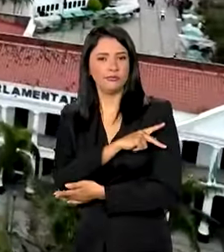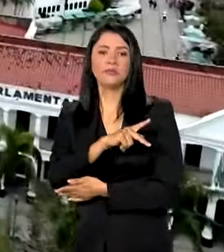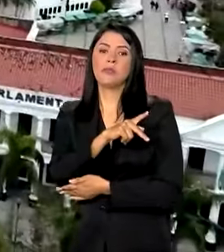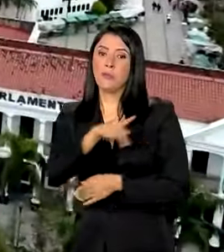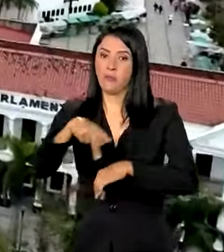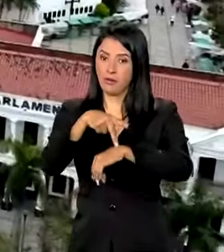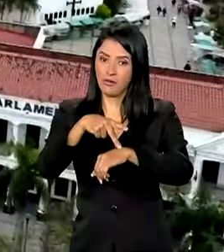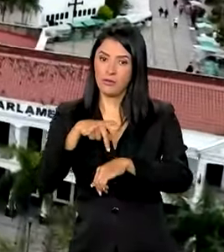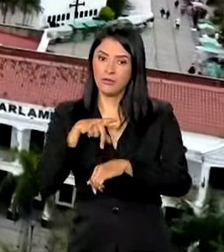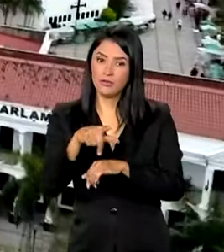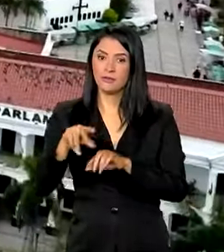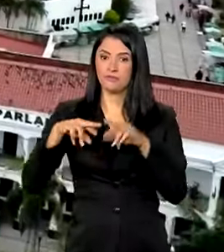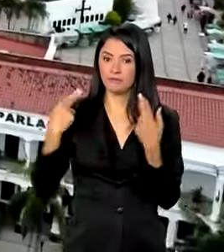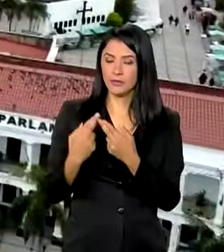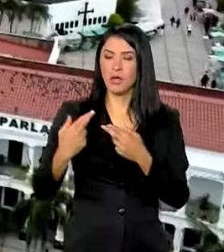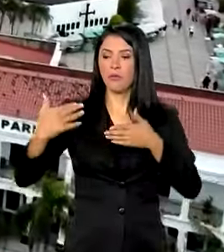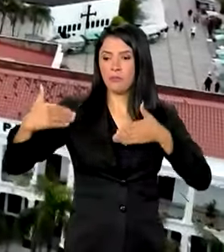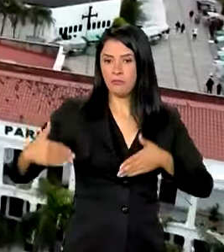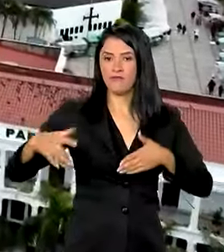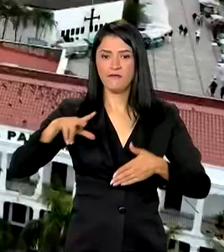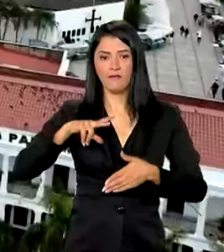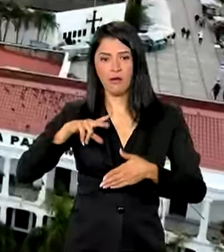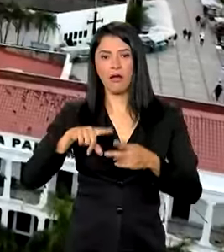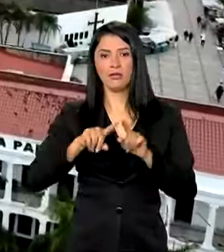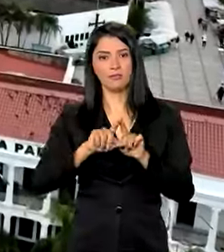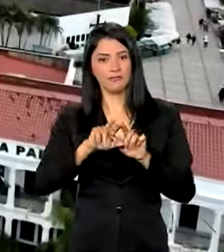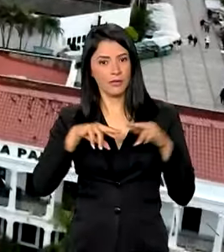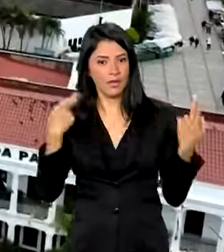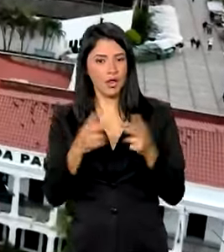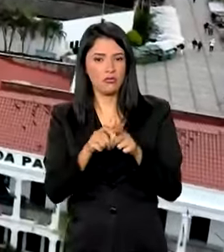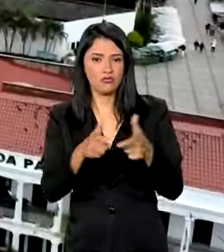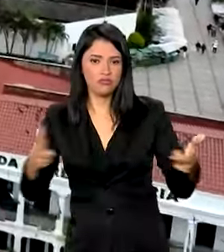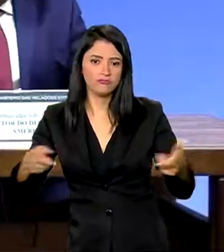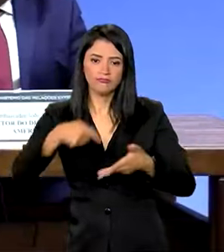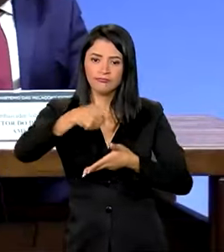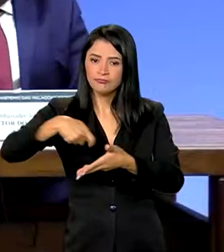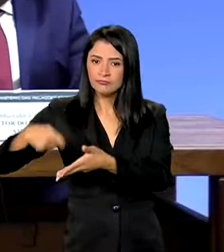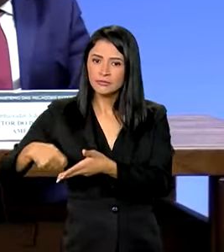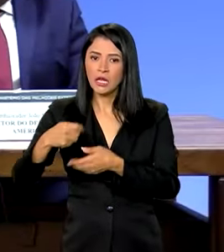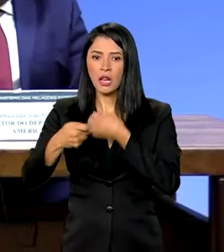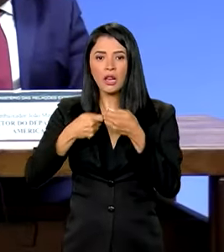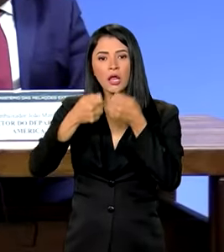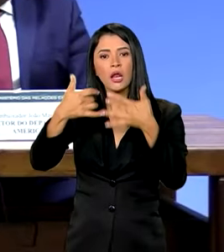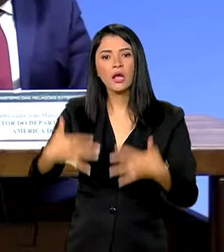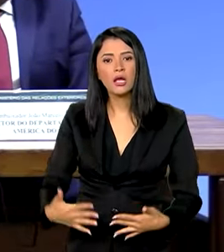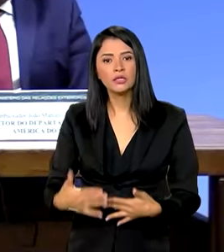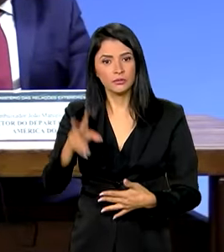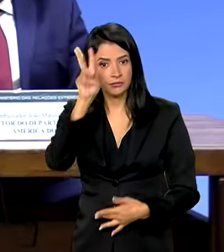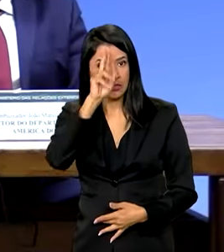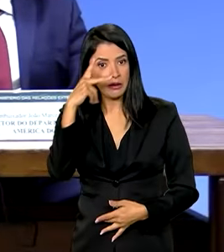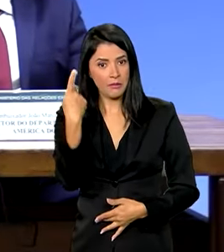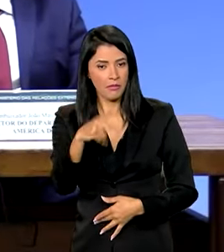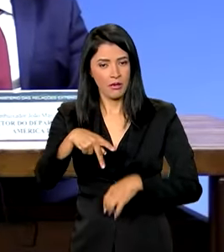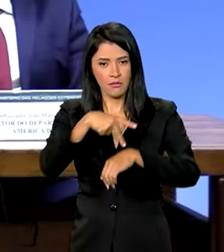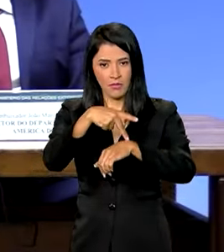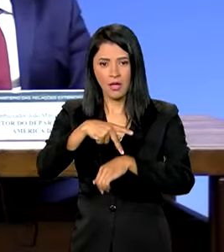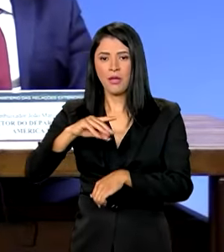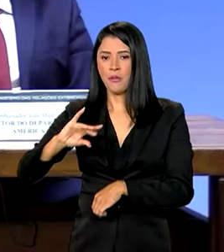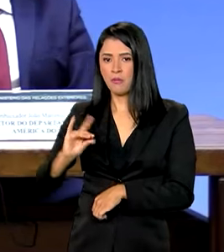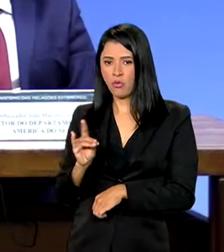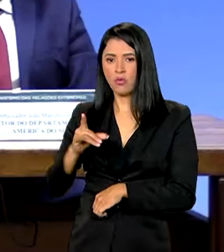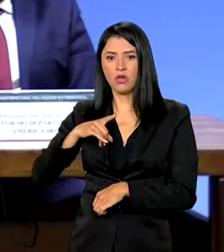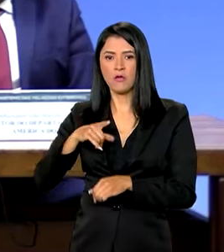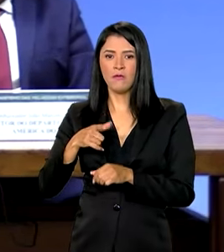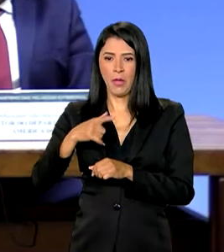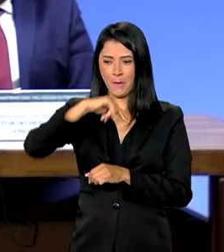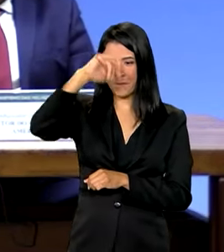privada, reunião ampliada, assinatura de atos e declaração à imprensa. Lembrar que a Bolívia é o país com quem a gente tem a fronteira